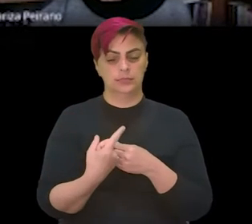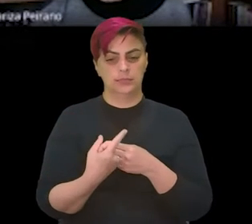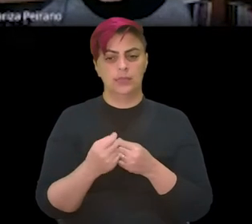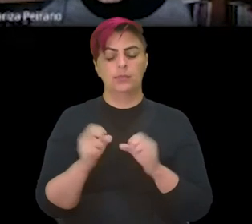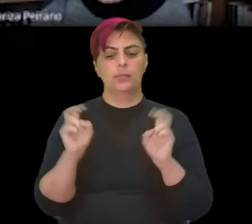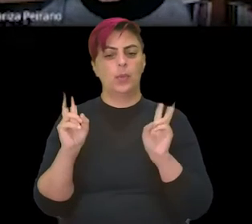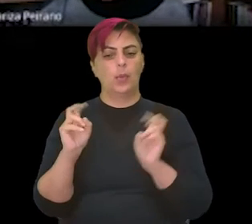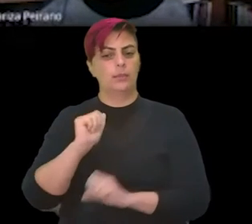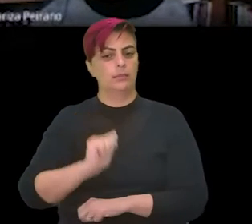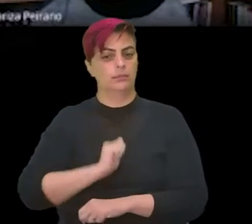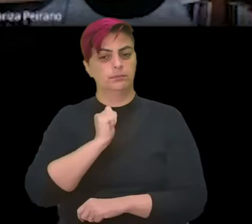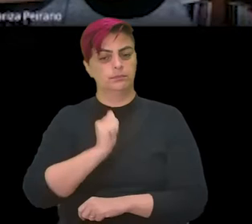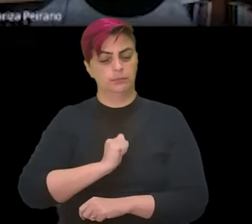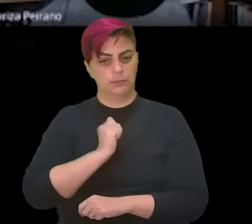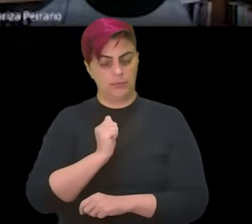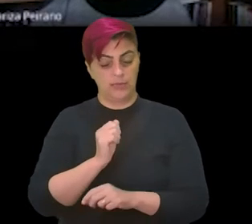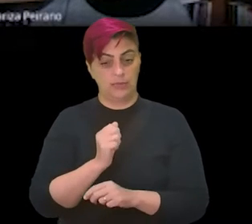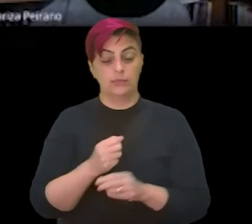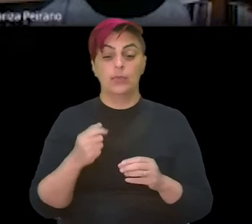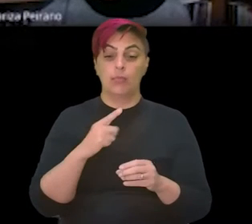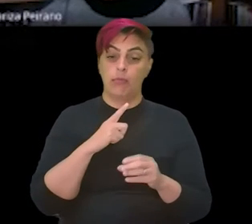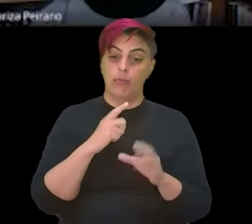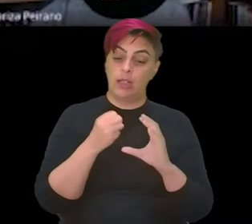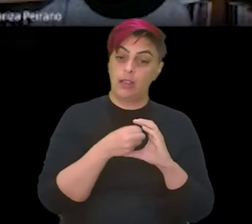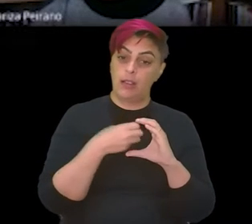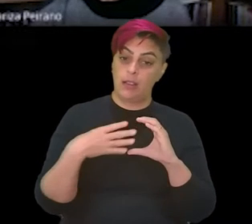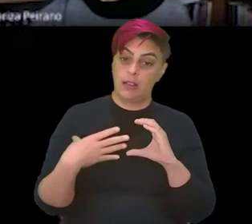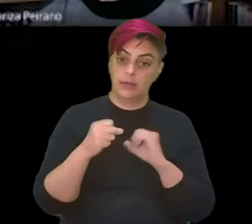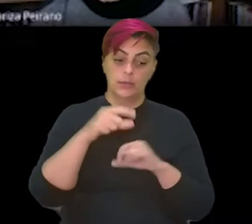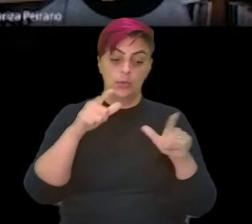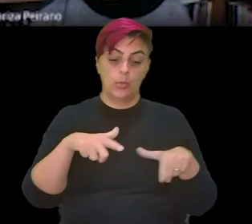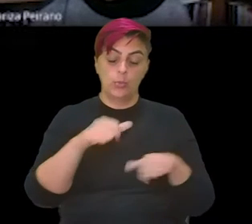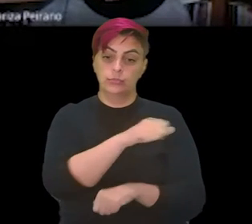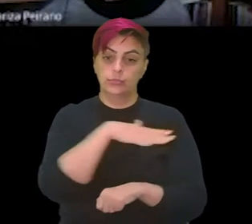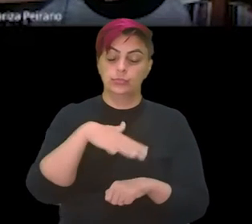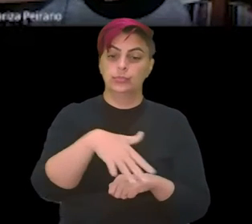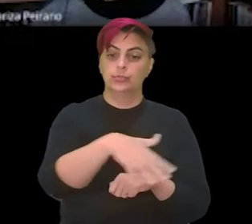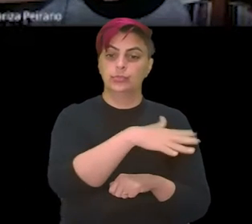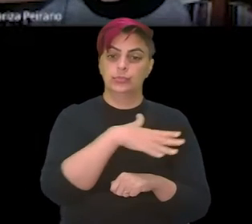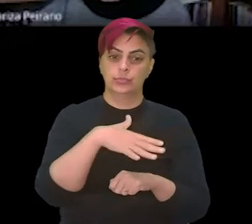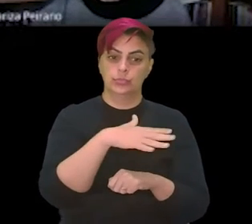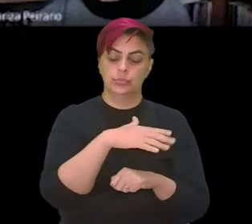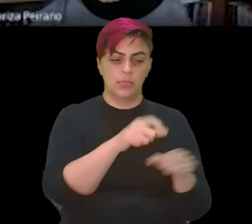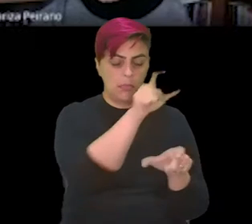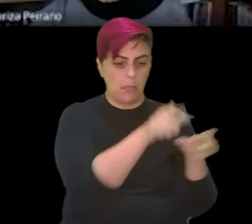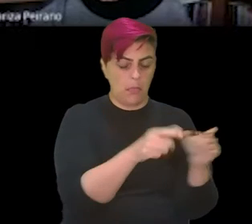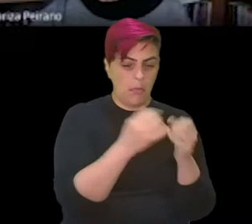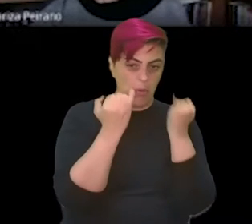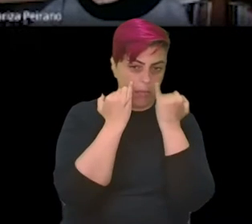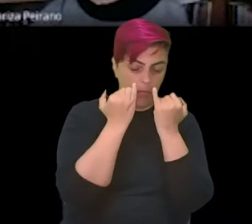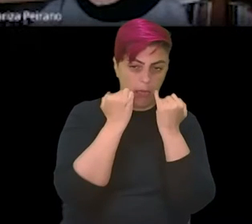como antropologia de varanda, eram característicos no campo as filas de